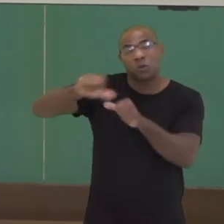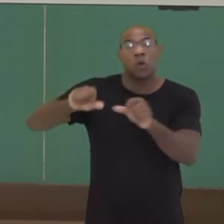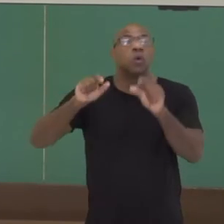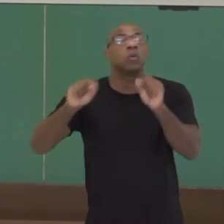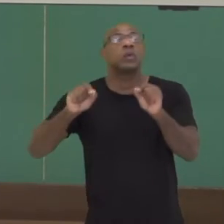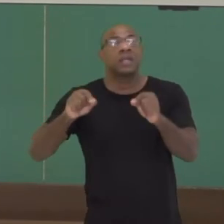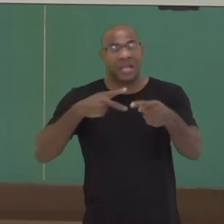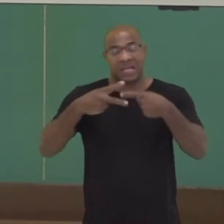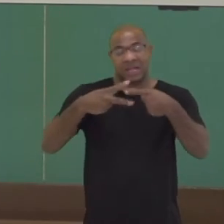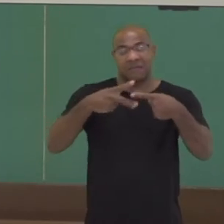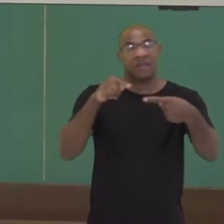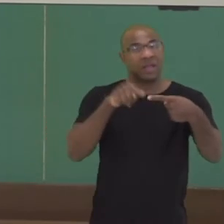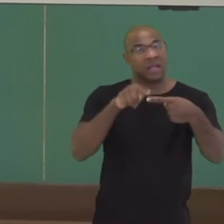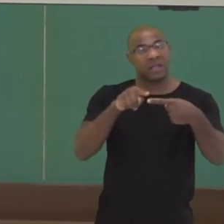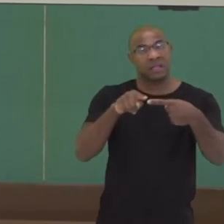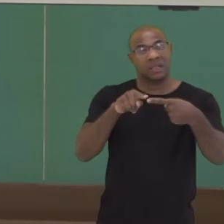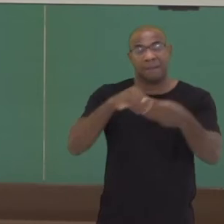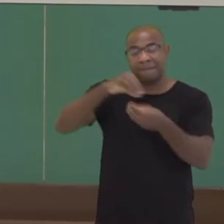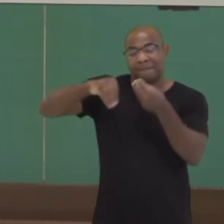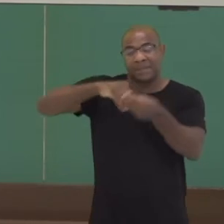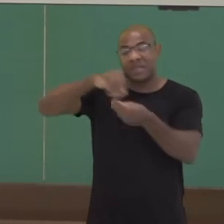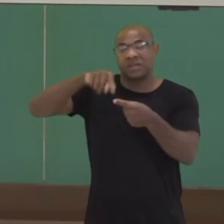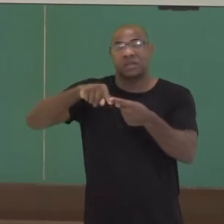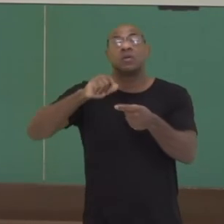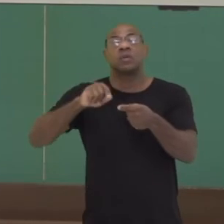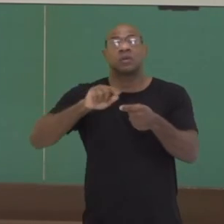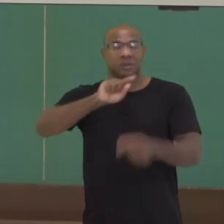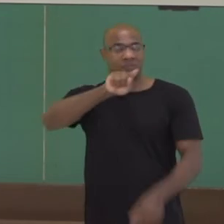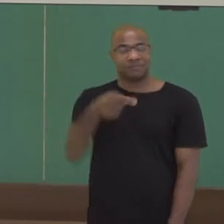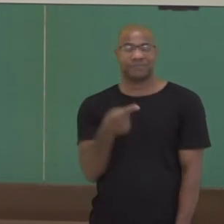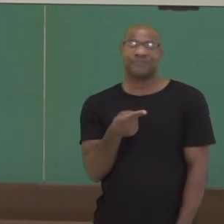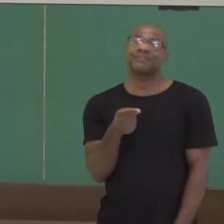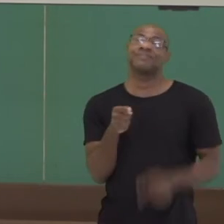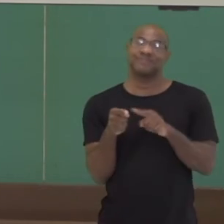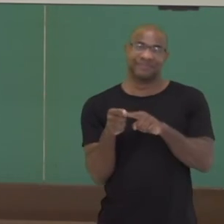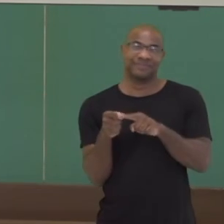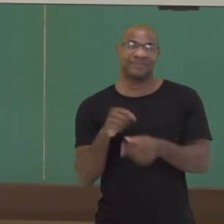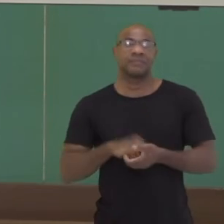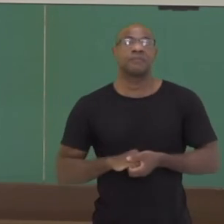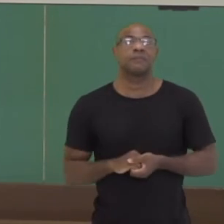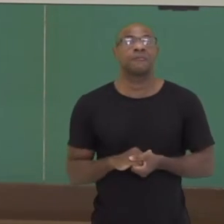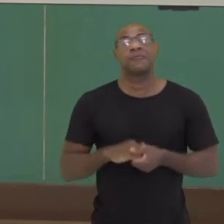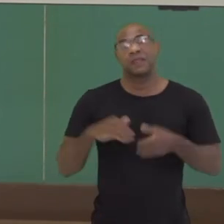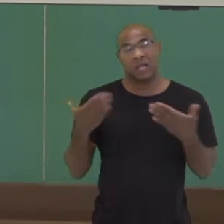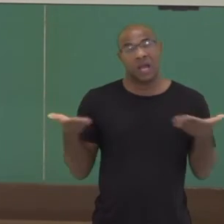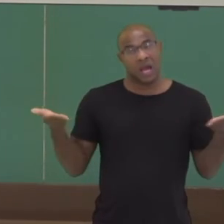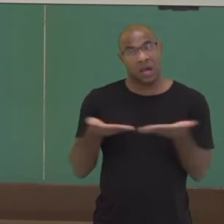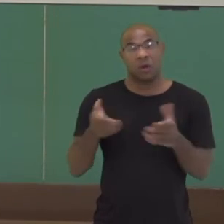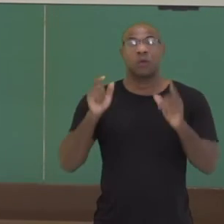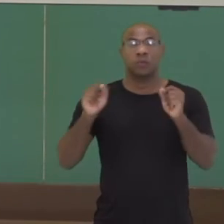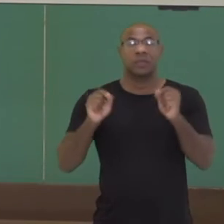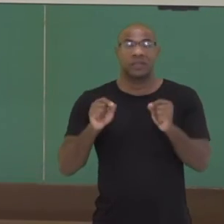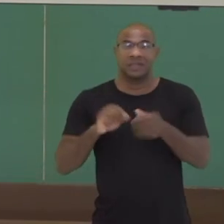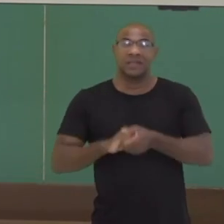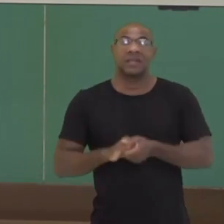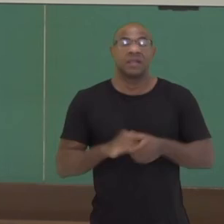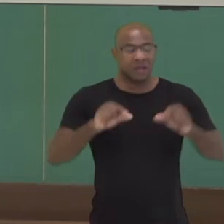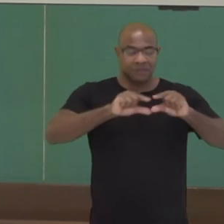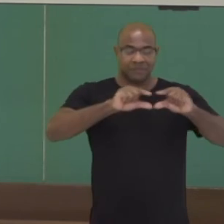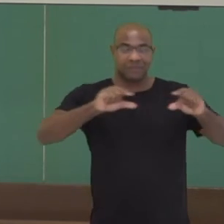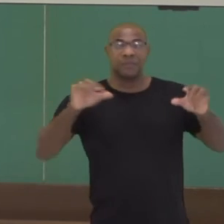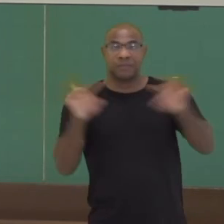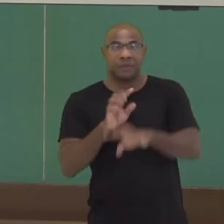essa fração mista na forma decimal, ok? Então, agora todo mundo está na forma